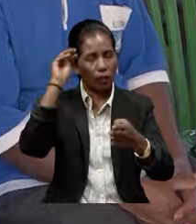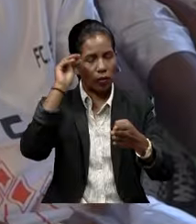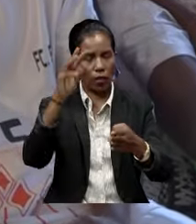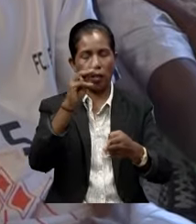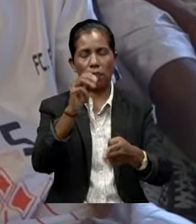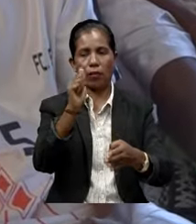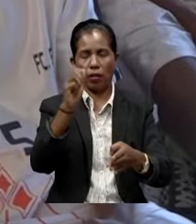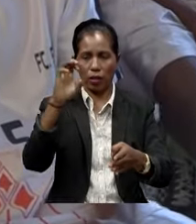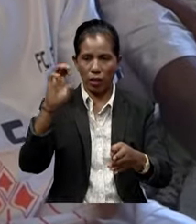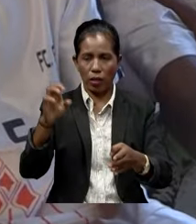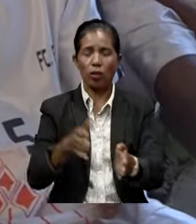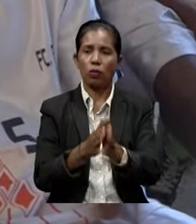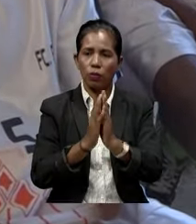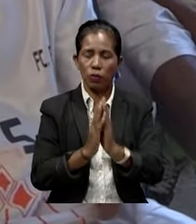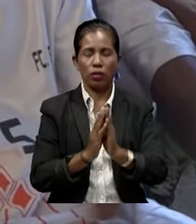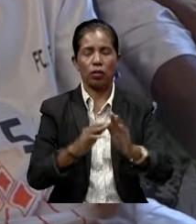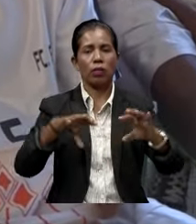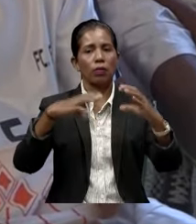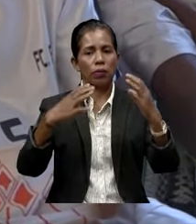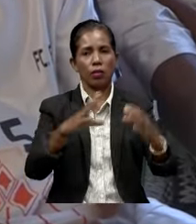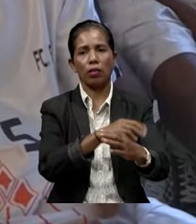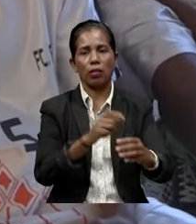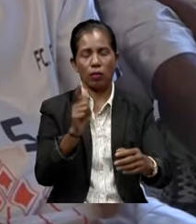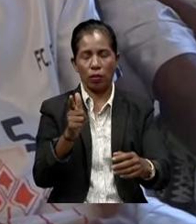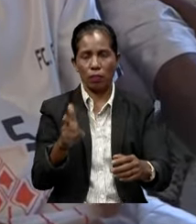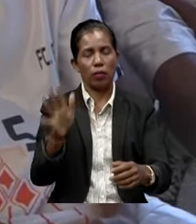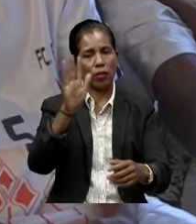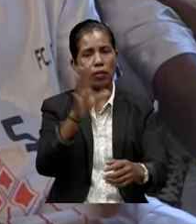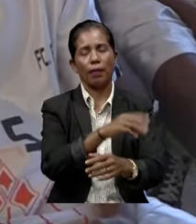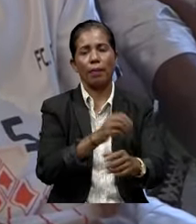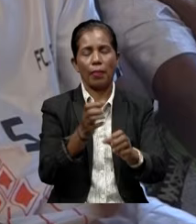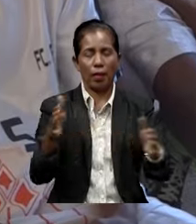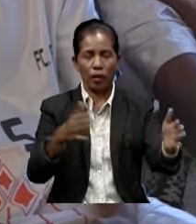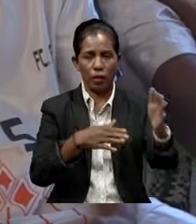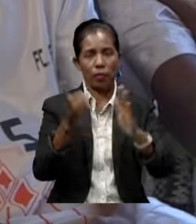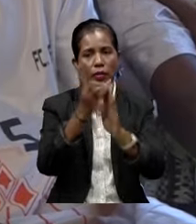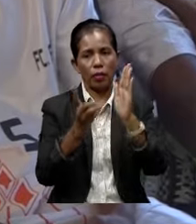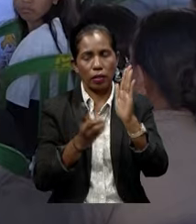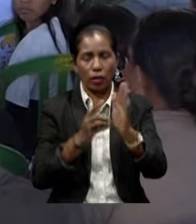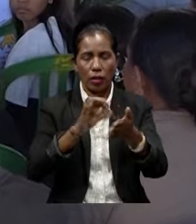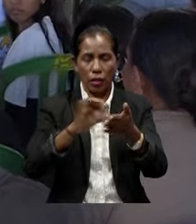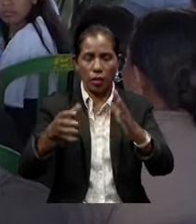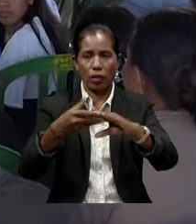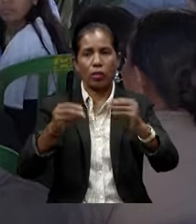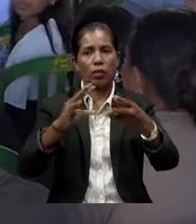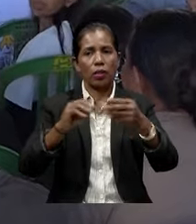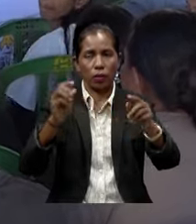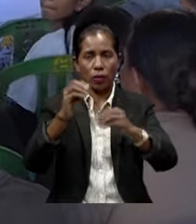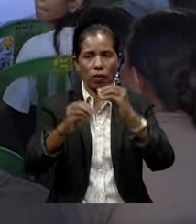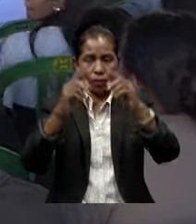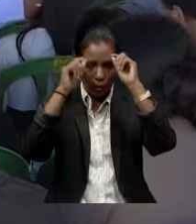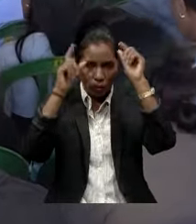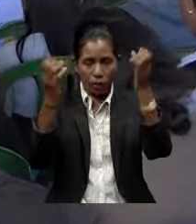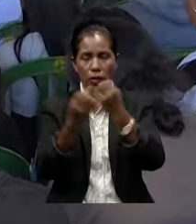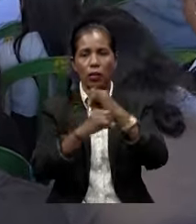Administração Estatal husu comité orientador Ruanulu Resin 5 nebe hali bordados no hakere ki historia kono ba Timor Leste ni